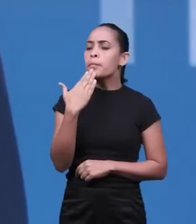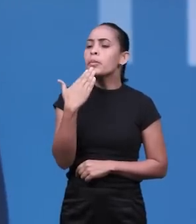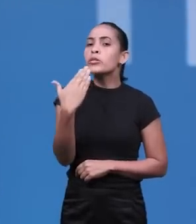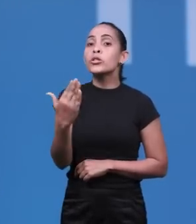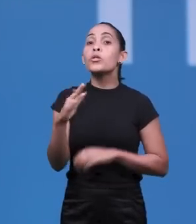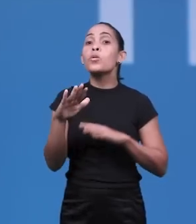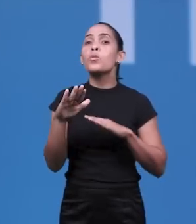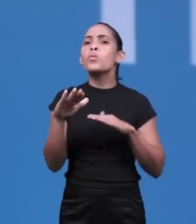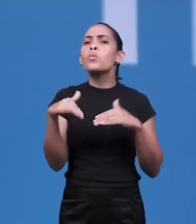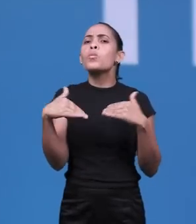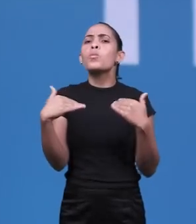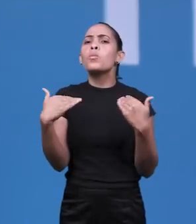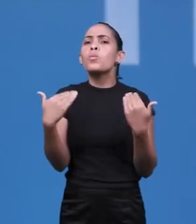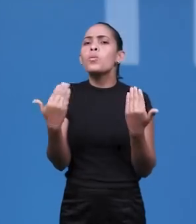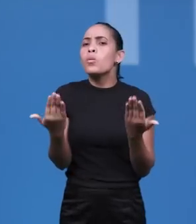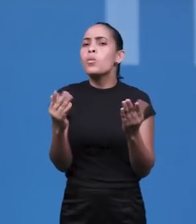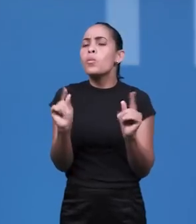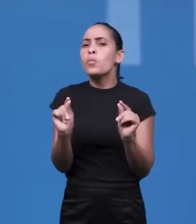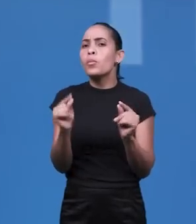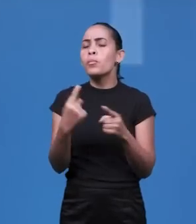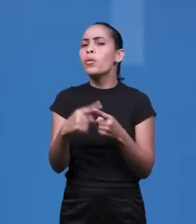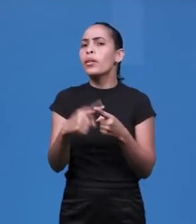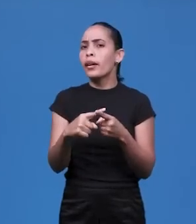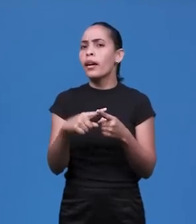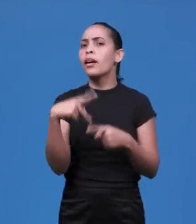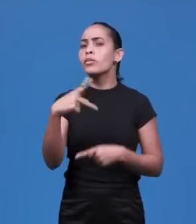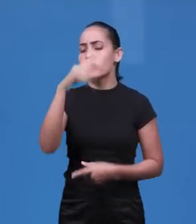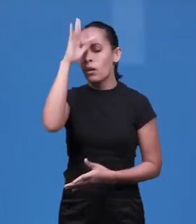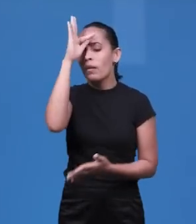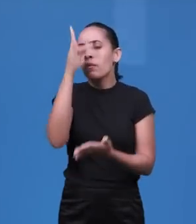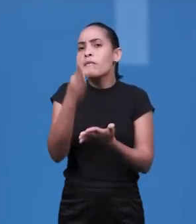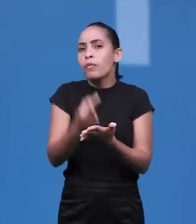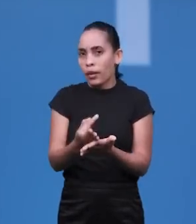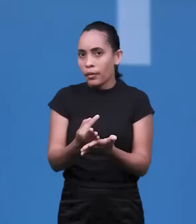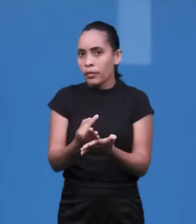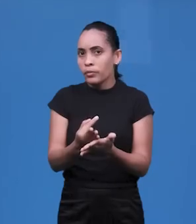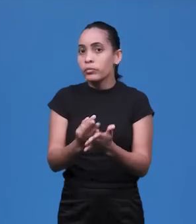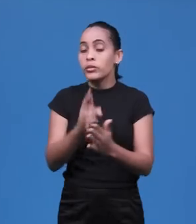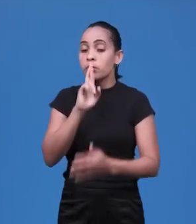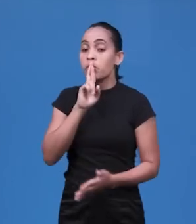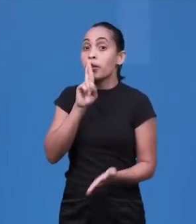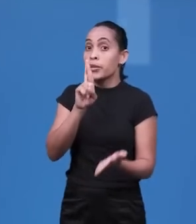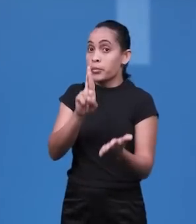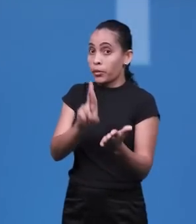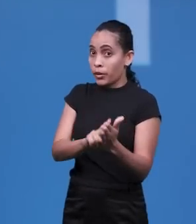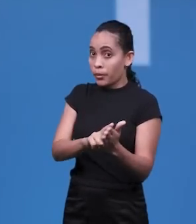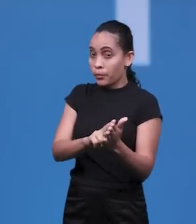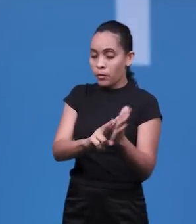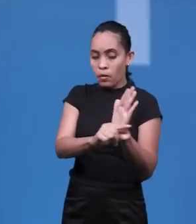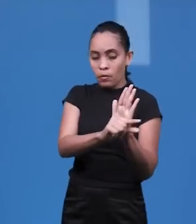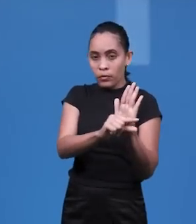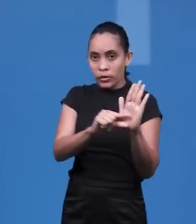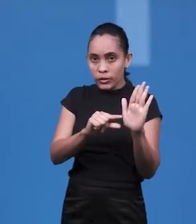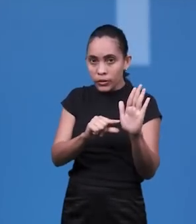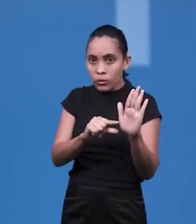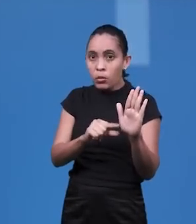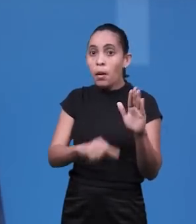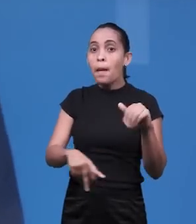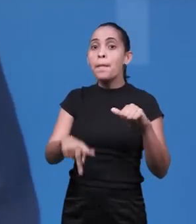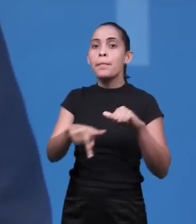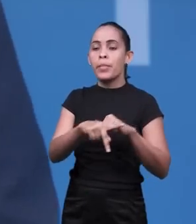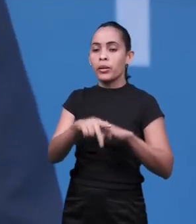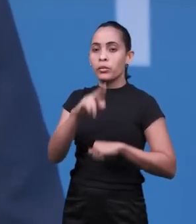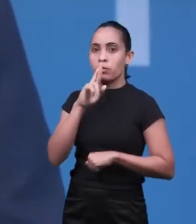pedir qual é a razão da nossa esperança. E ainda trabalhando um pouco mais nesse versículo, ele completa, Pedro